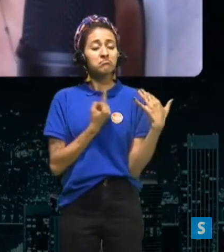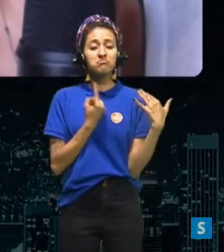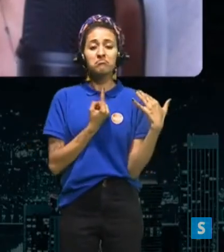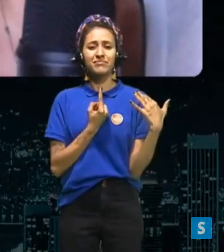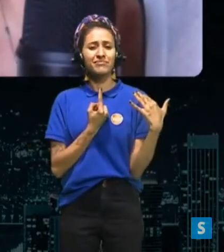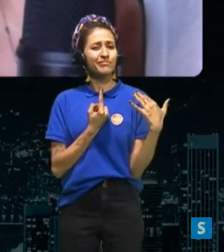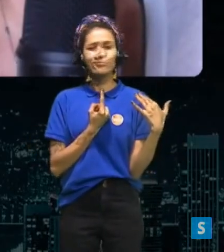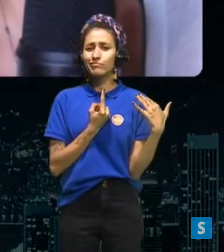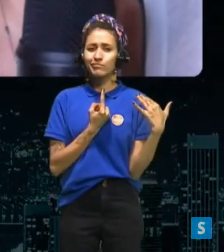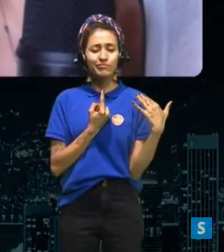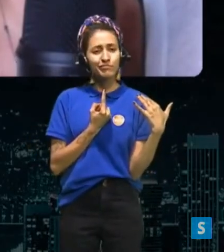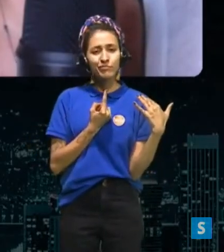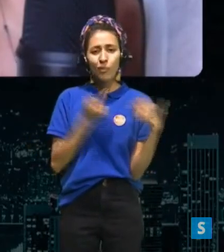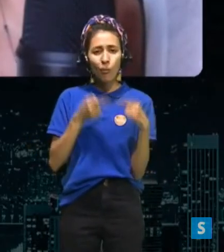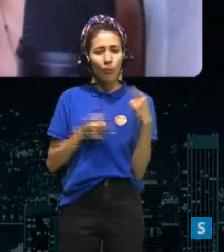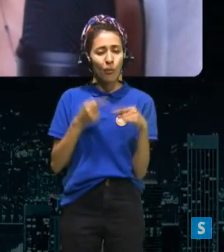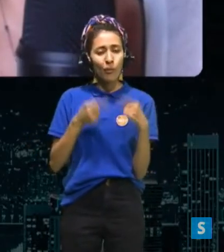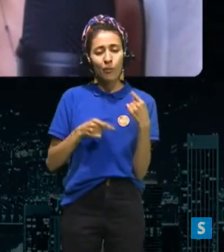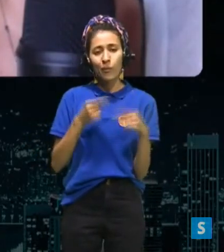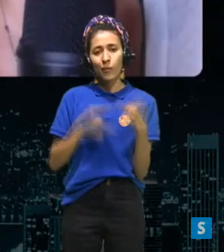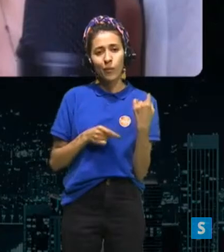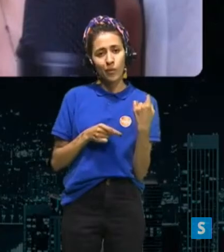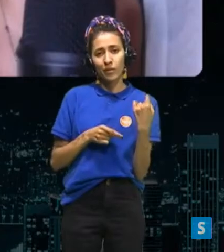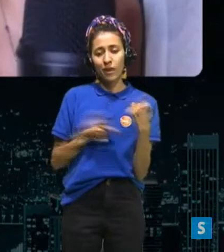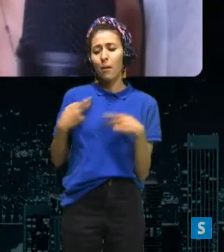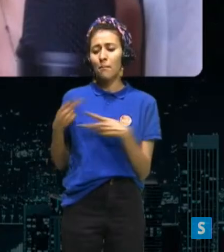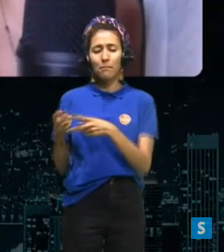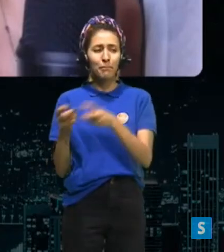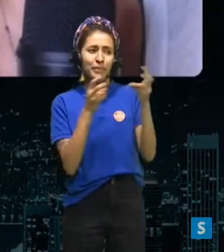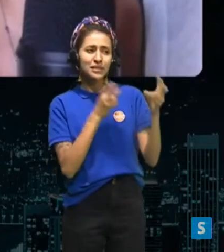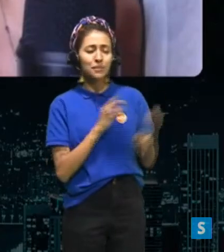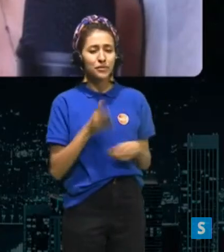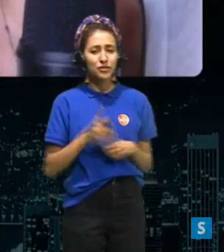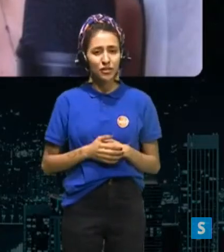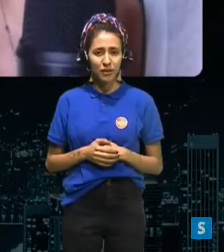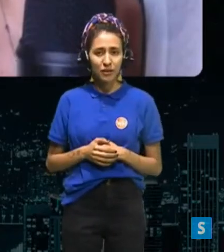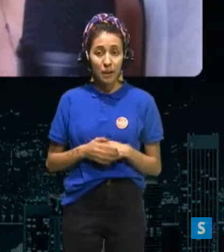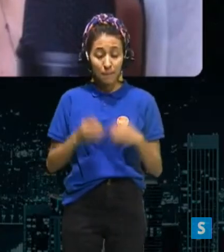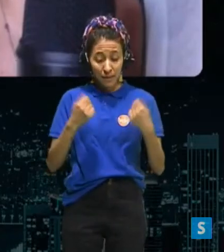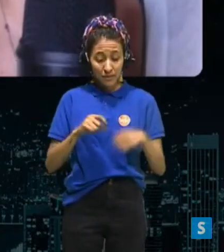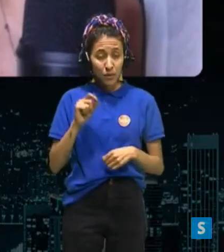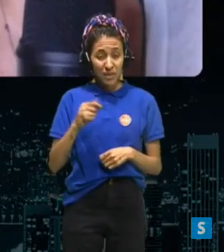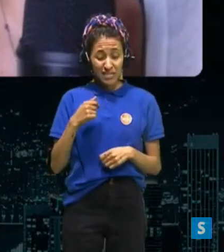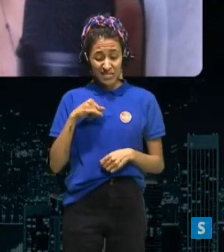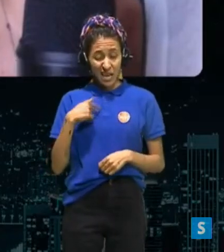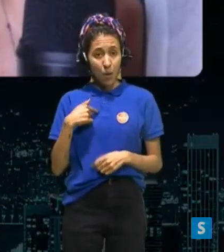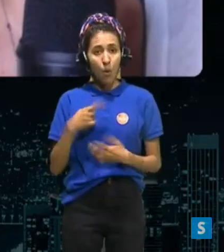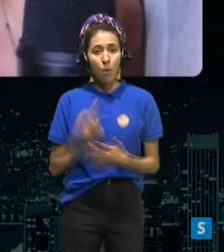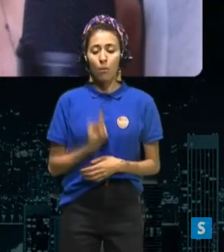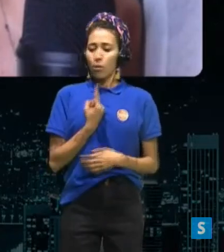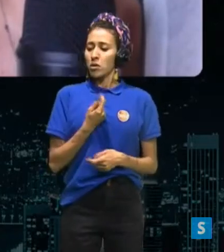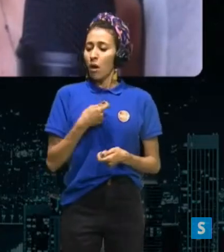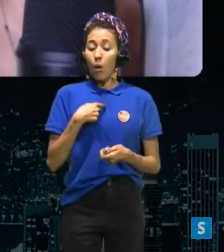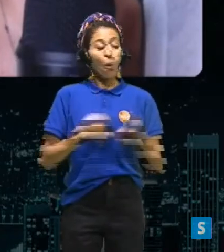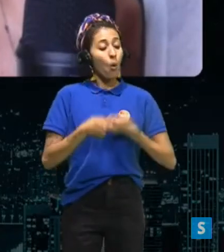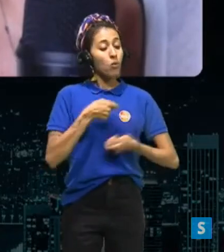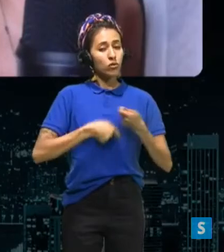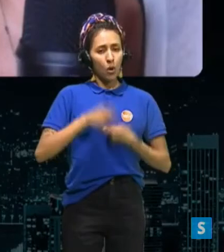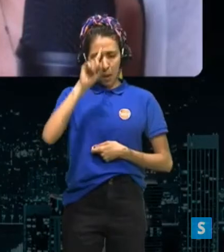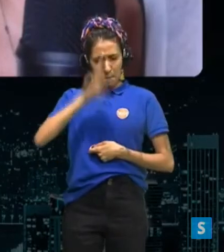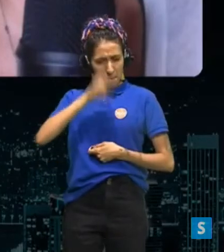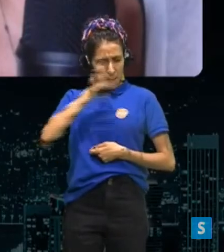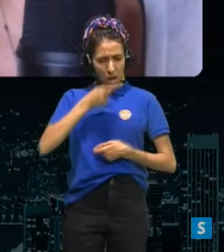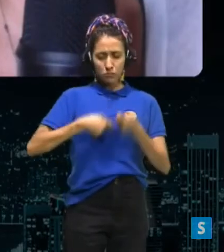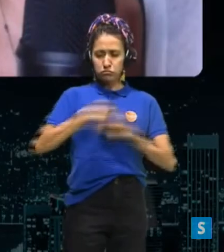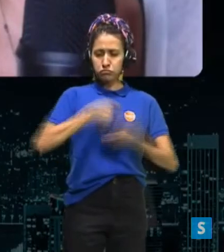houver sucesso e isso que a gente vê se você não consegue abrir mão do controle e se rodear de pessoas que podem fazer